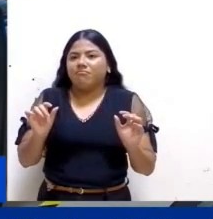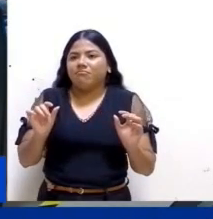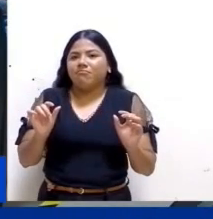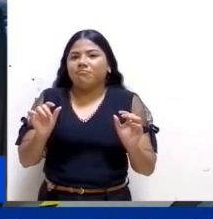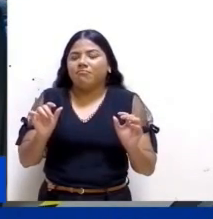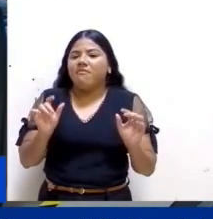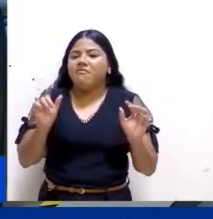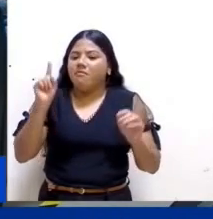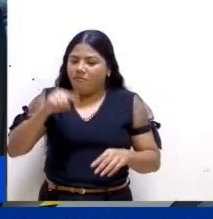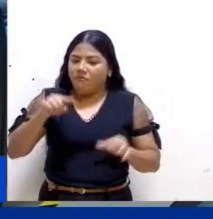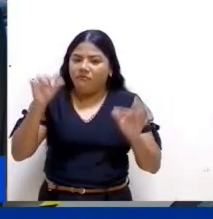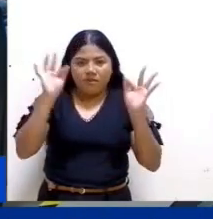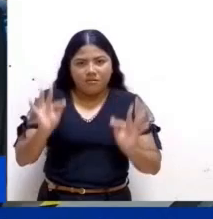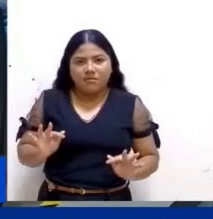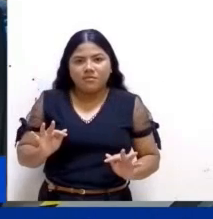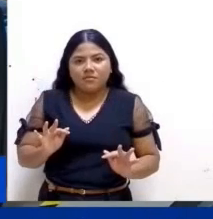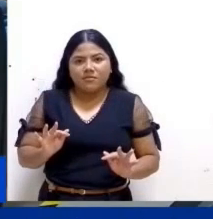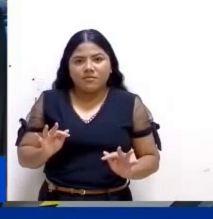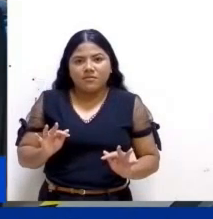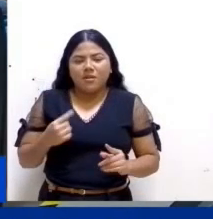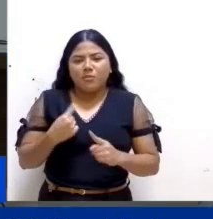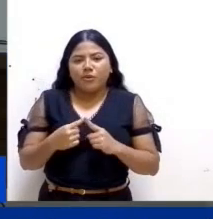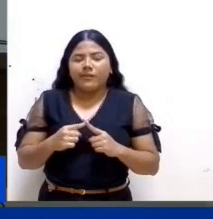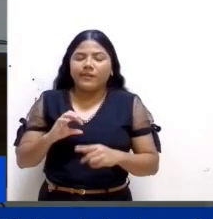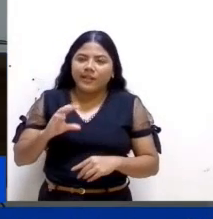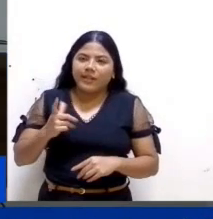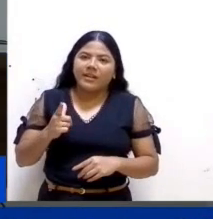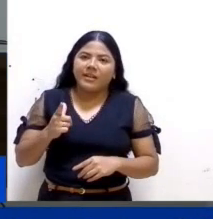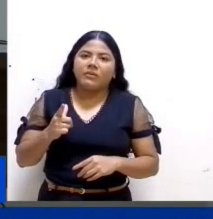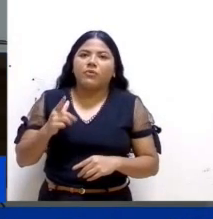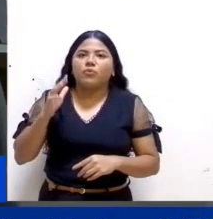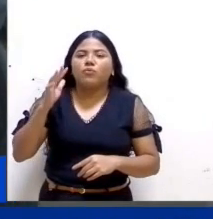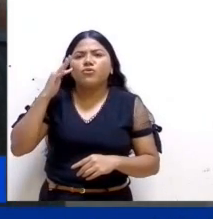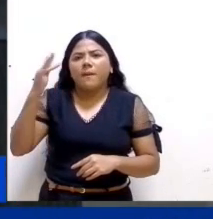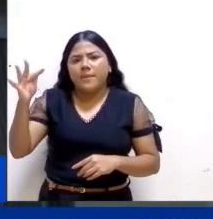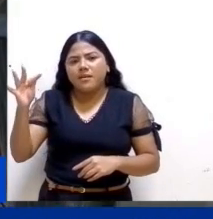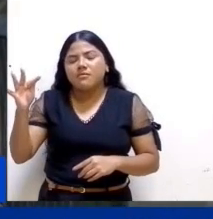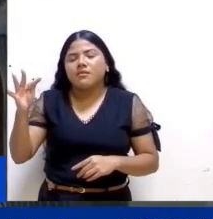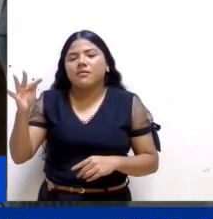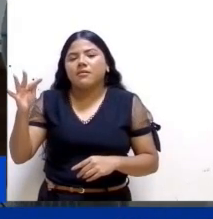Casa para ter dor de cabeça? Mas tem um remédio para isso.